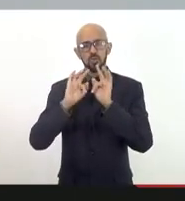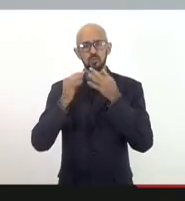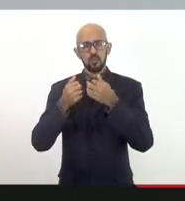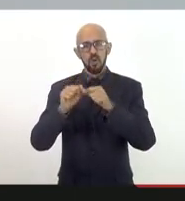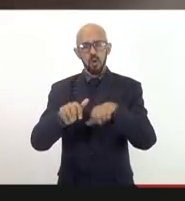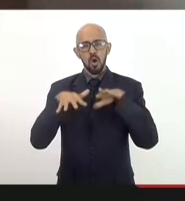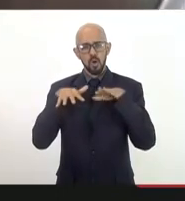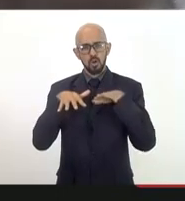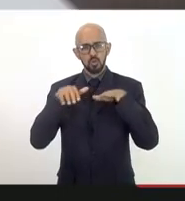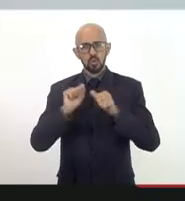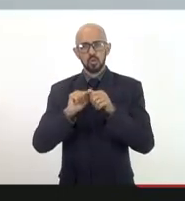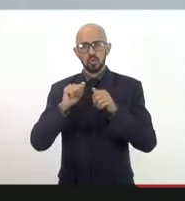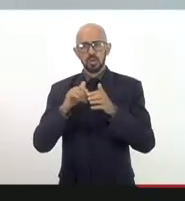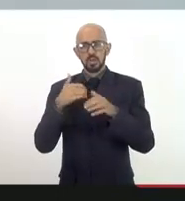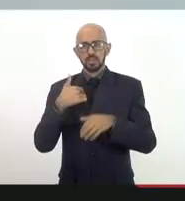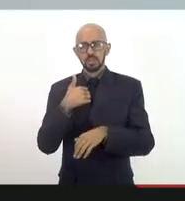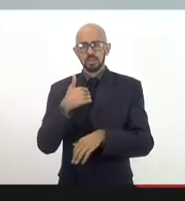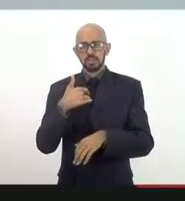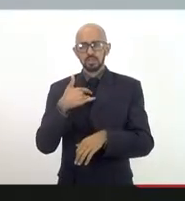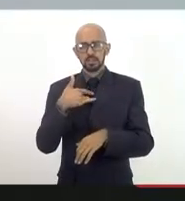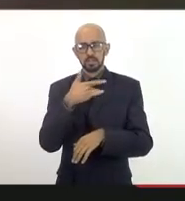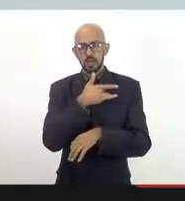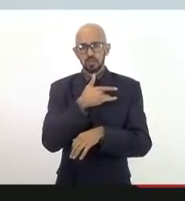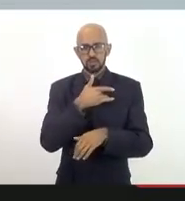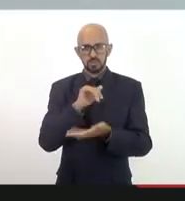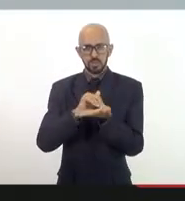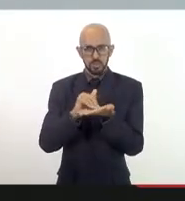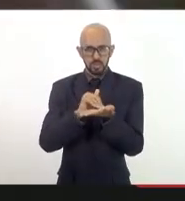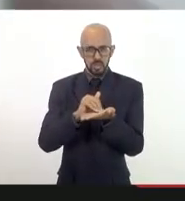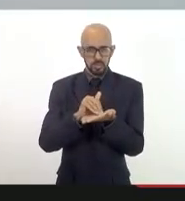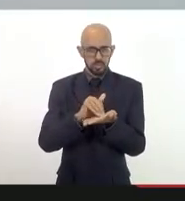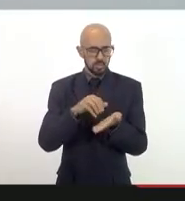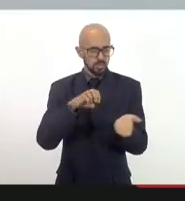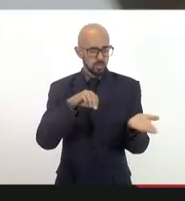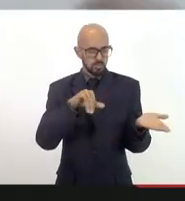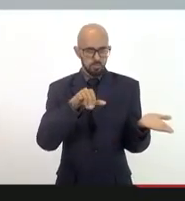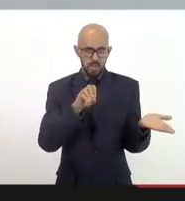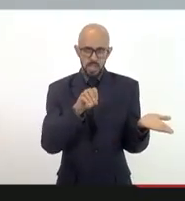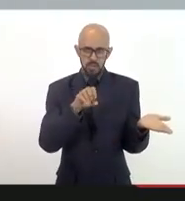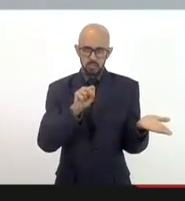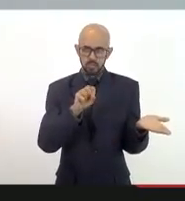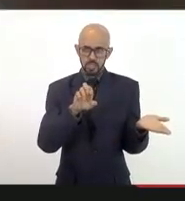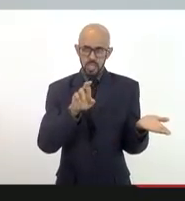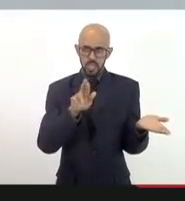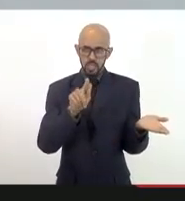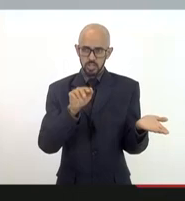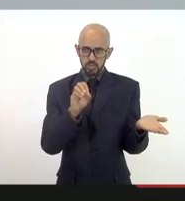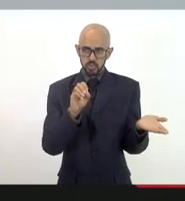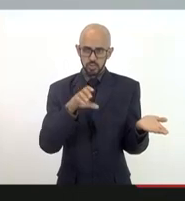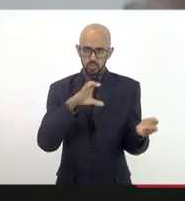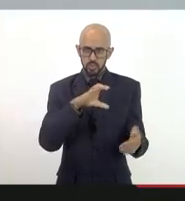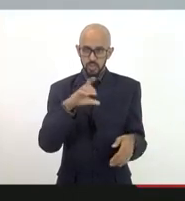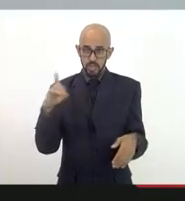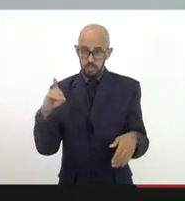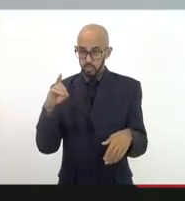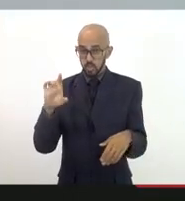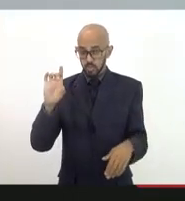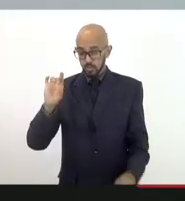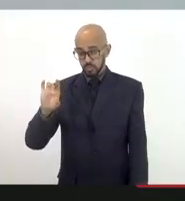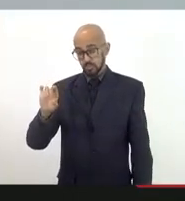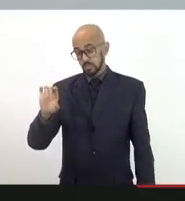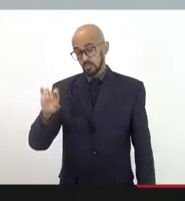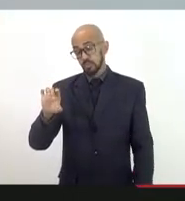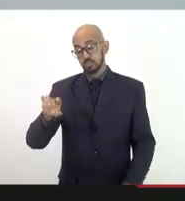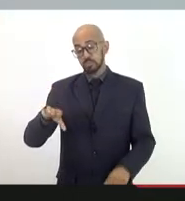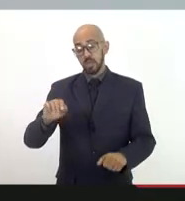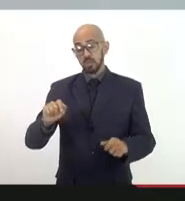Saúde. Vejo aqui a presença do Mário Sérgio, que ocupa esse papel aí de coordenador executivo do nosso projeto de